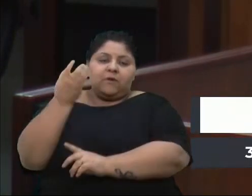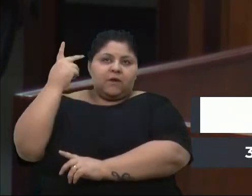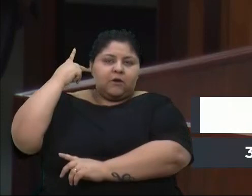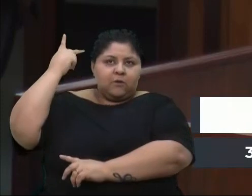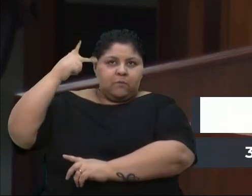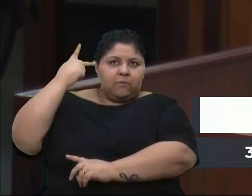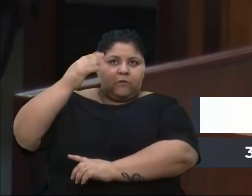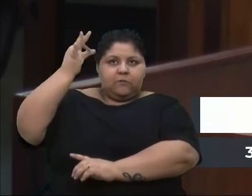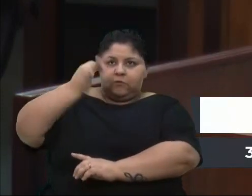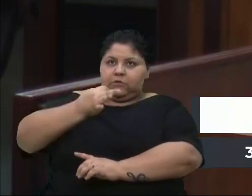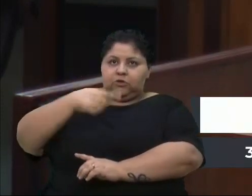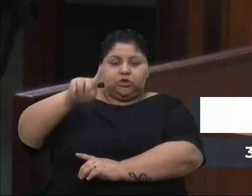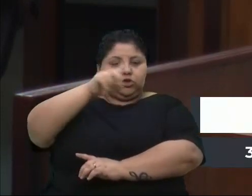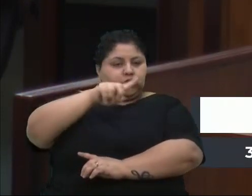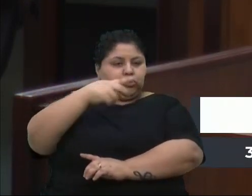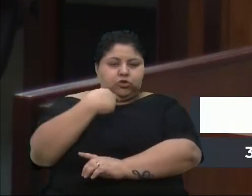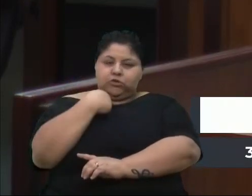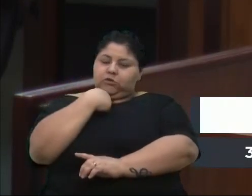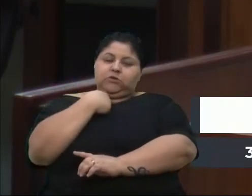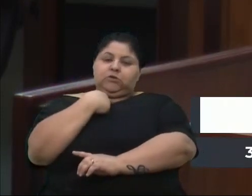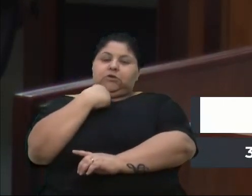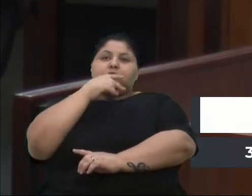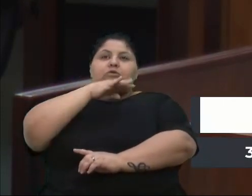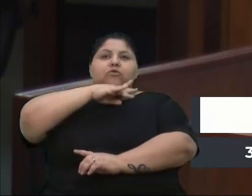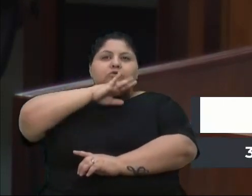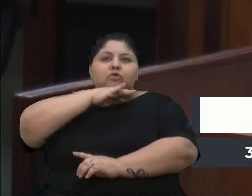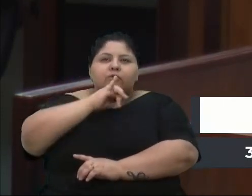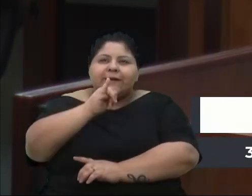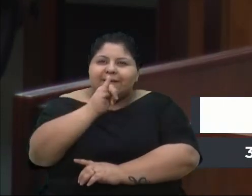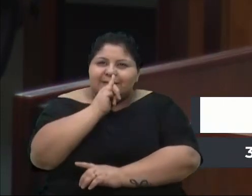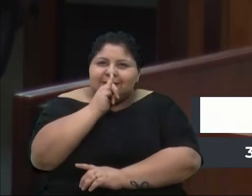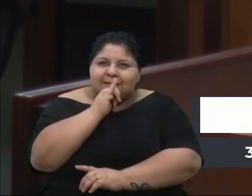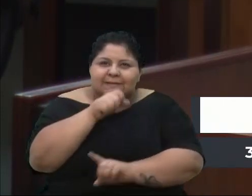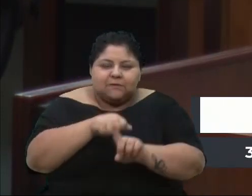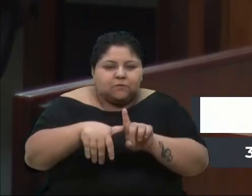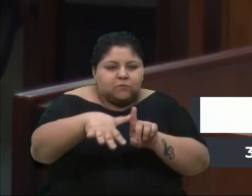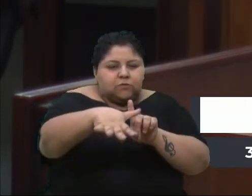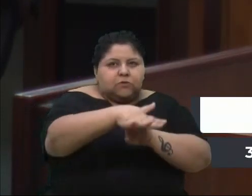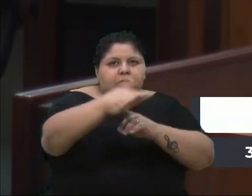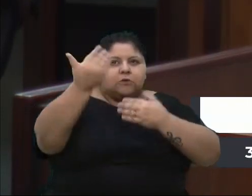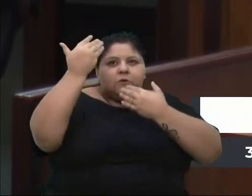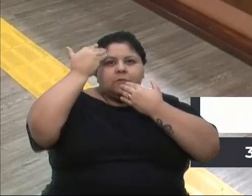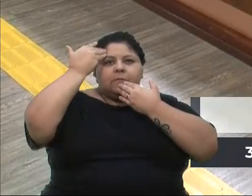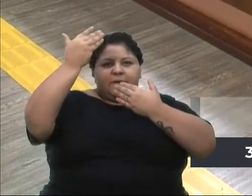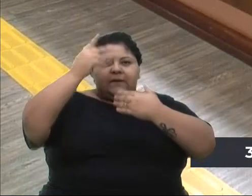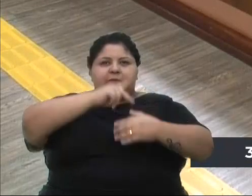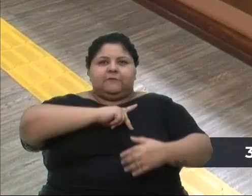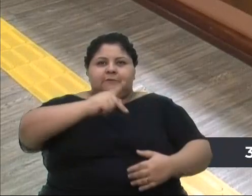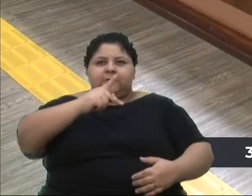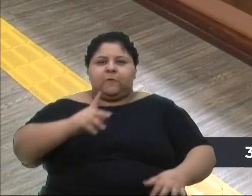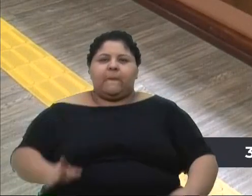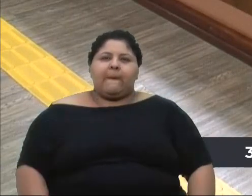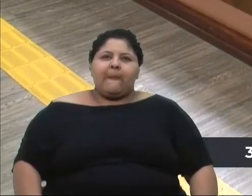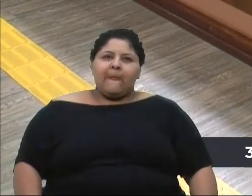honestos. Nós não podemos ser péssimos exemplos para a sociedade. Meu muito obrigado, presidente.